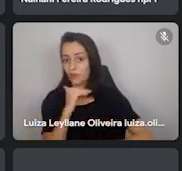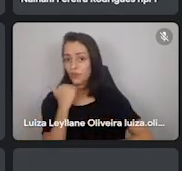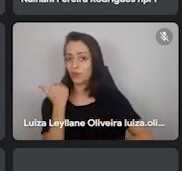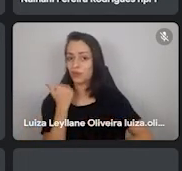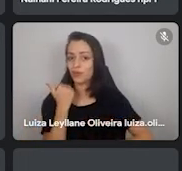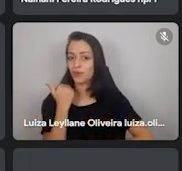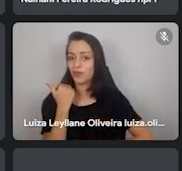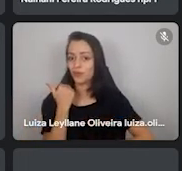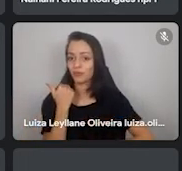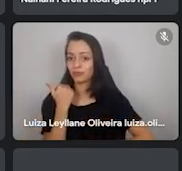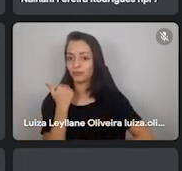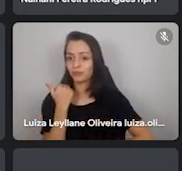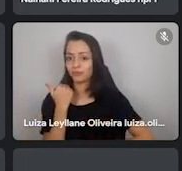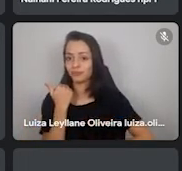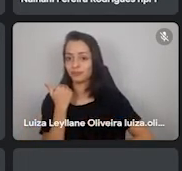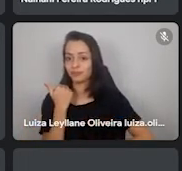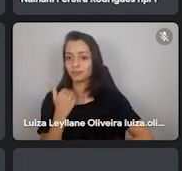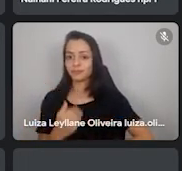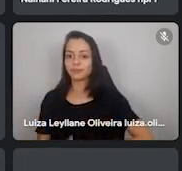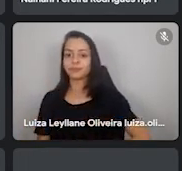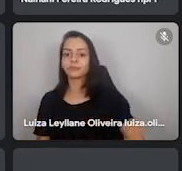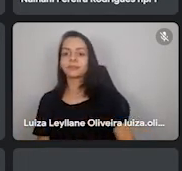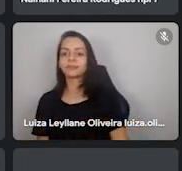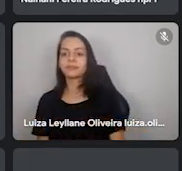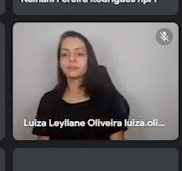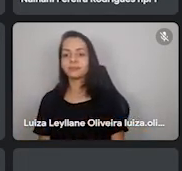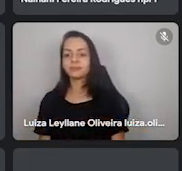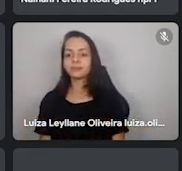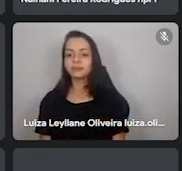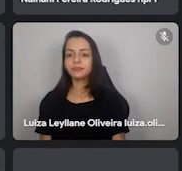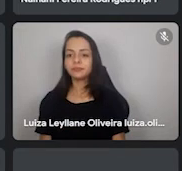Essas manutençãozinhas besta,